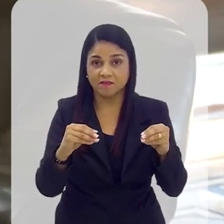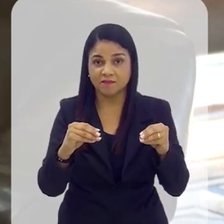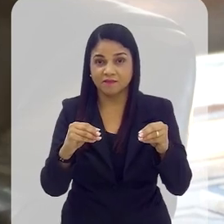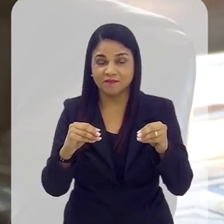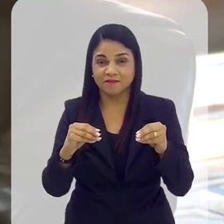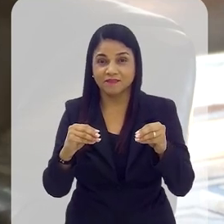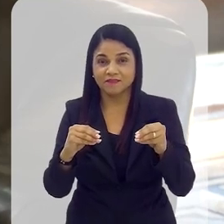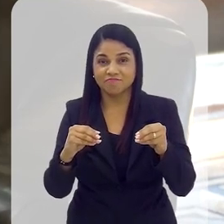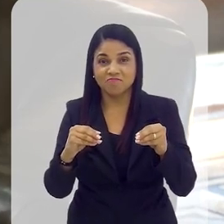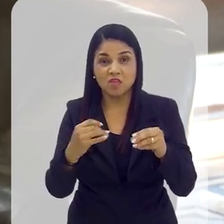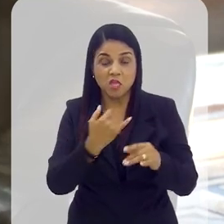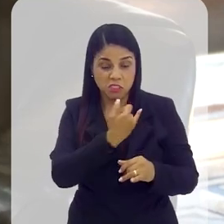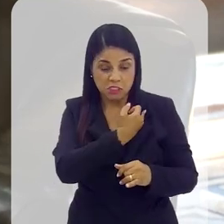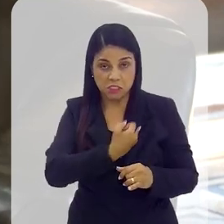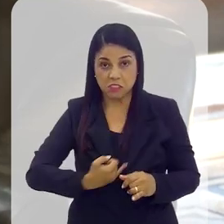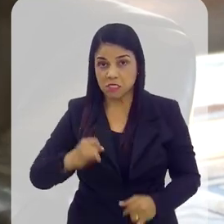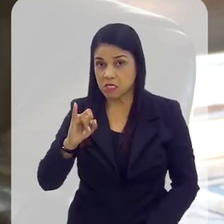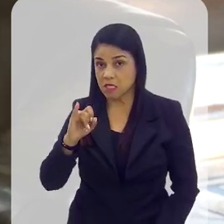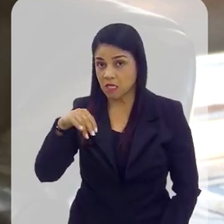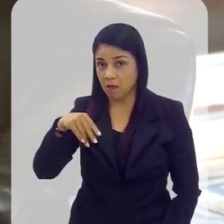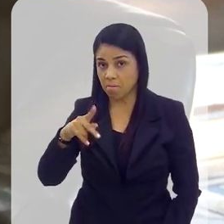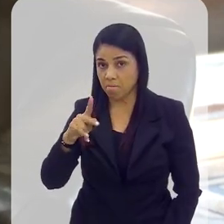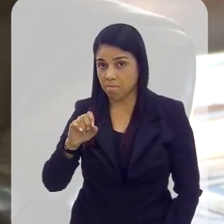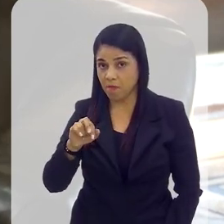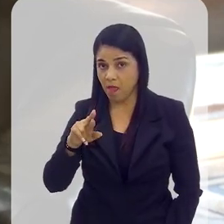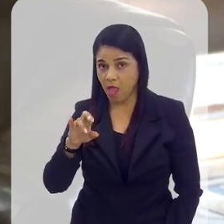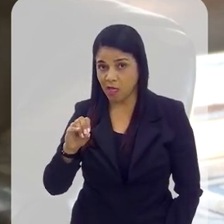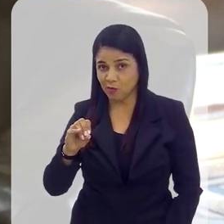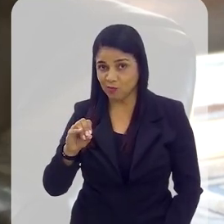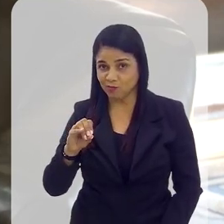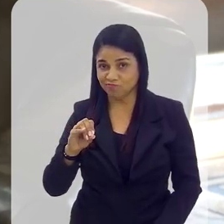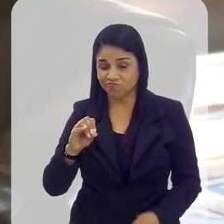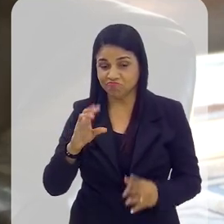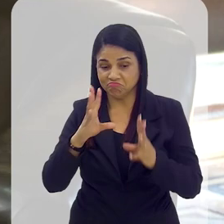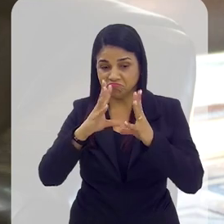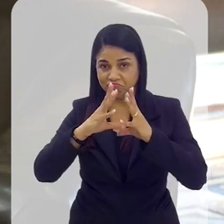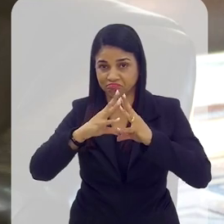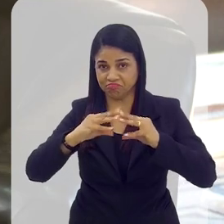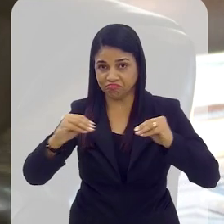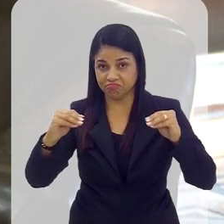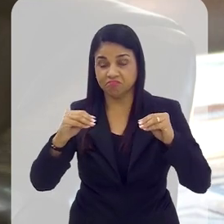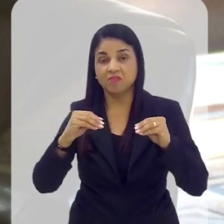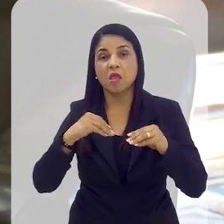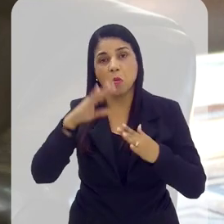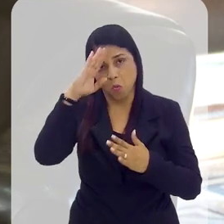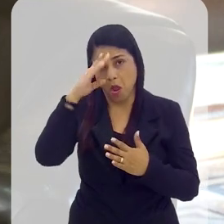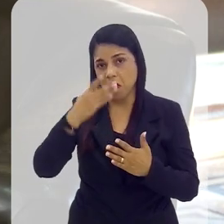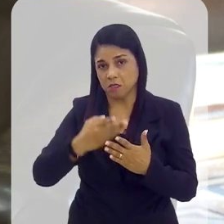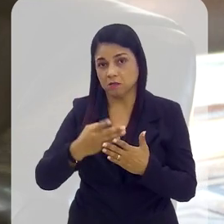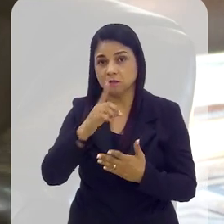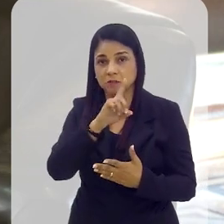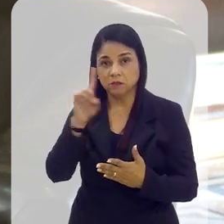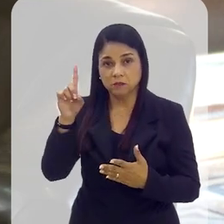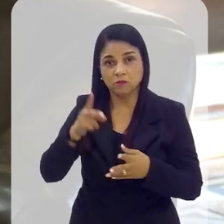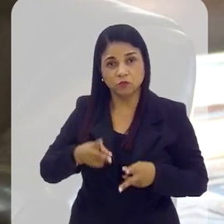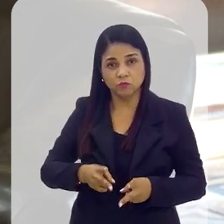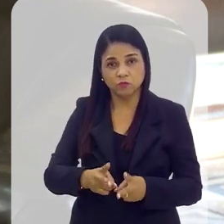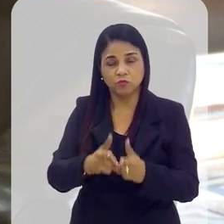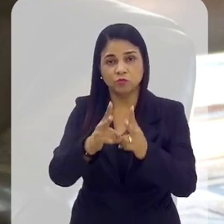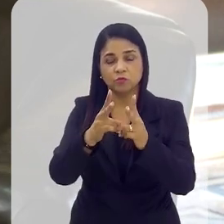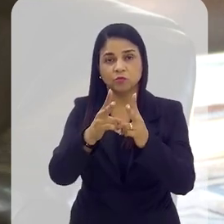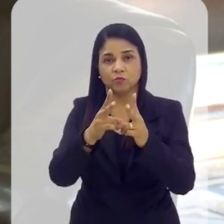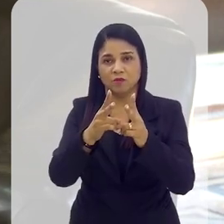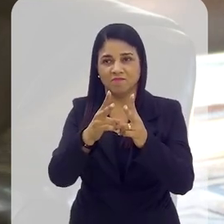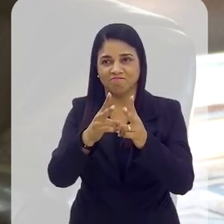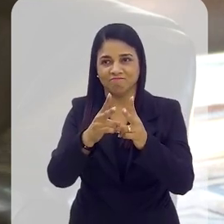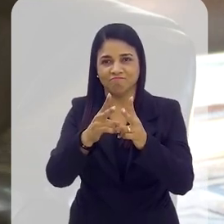tantos impérios que eram intransponíveis, né, que eles acabaram. E eu acredito e sei que Deus, ele